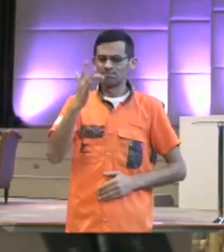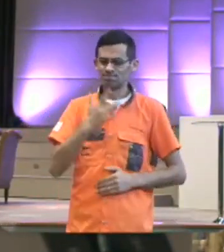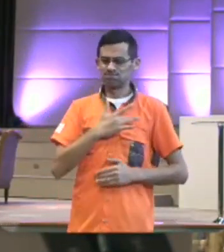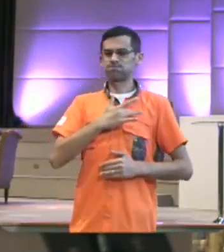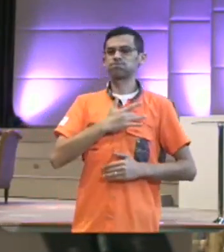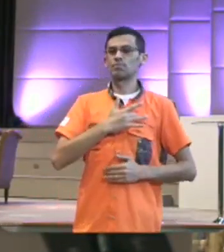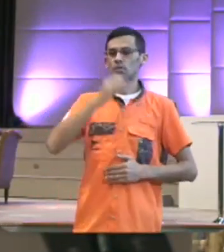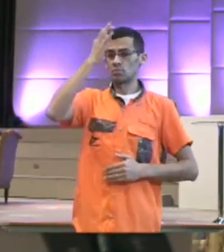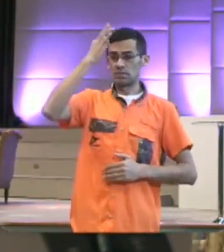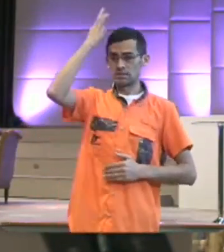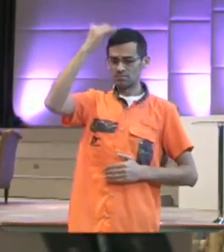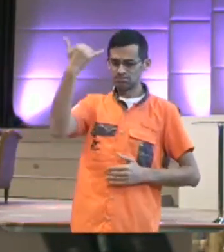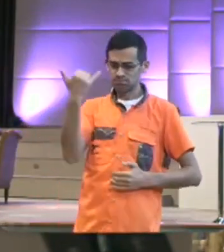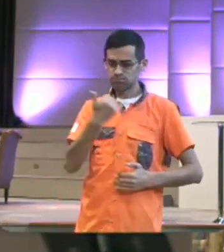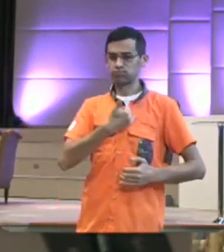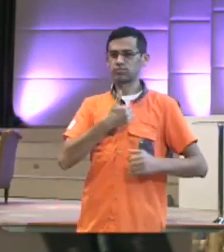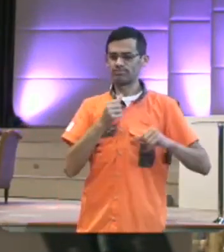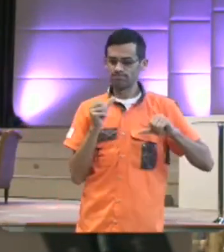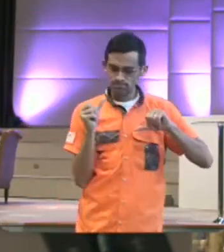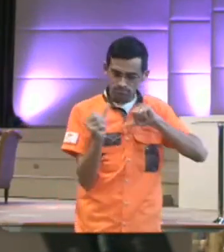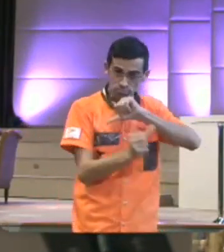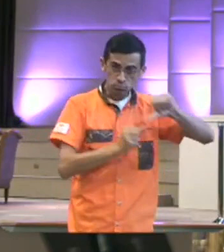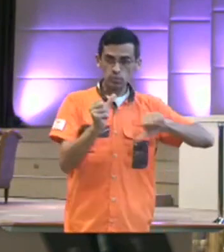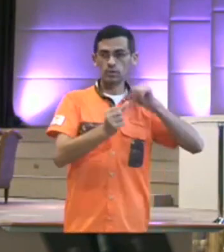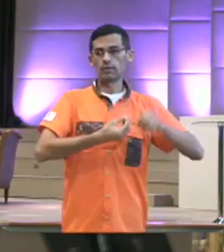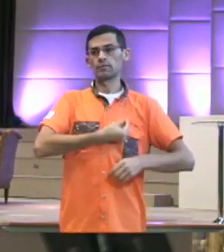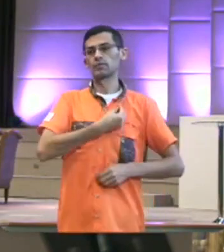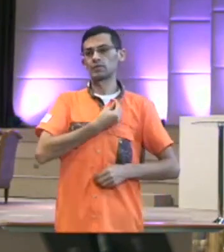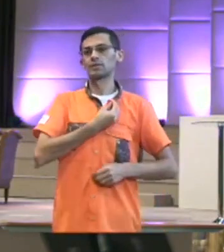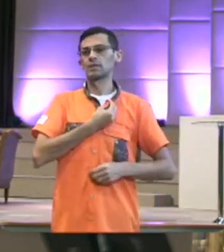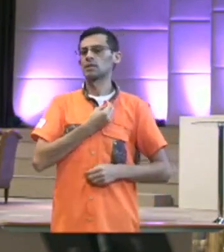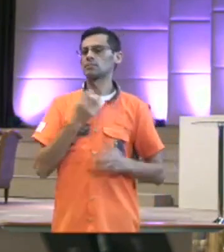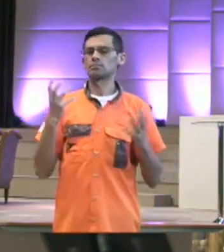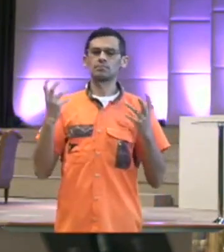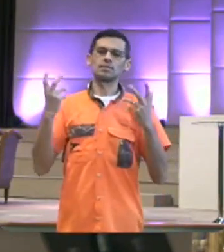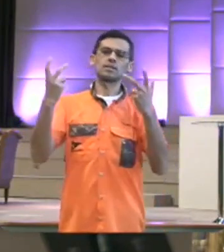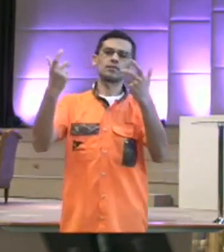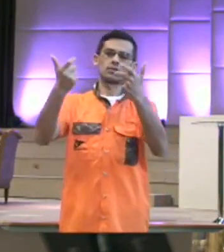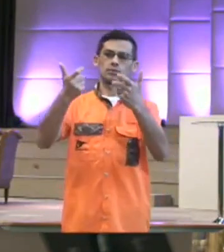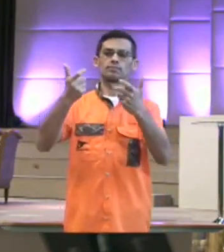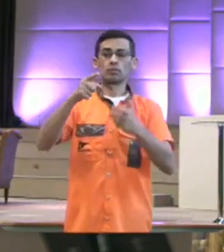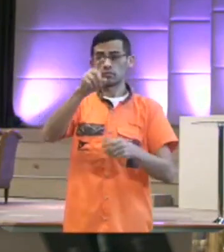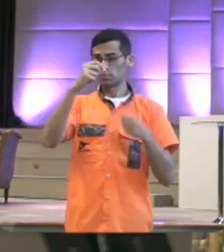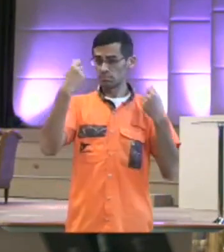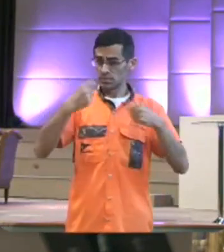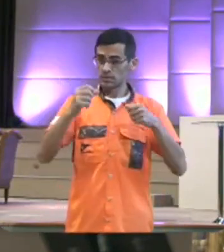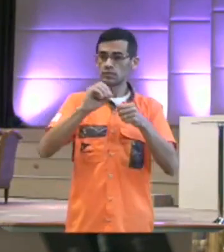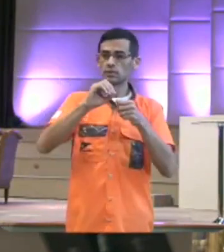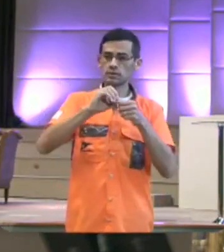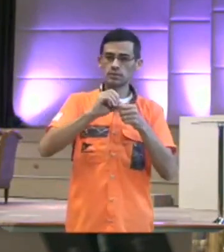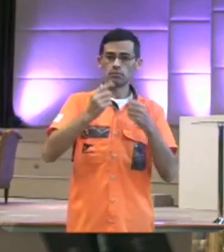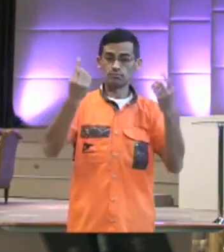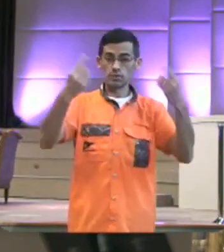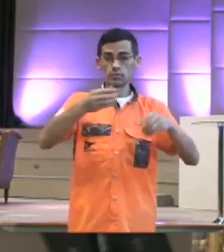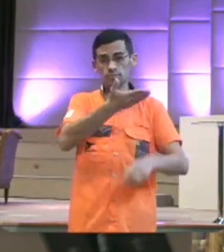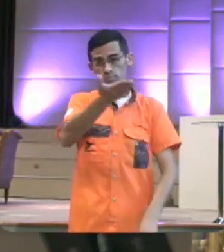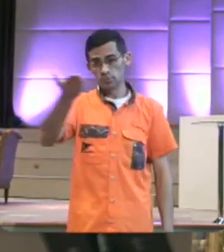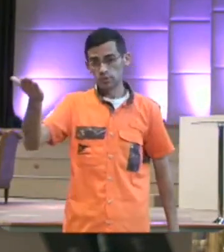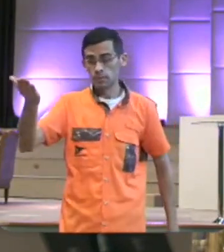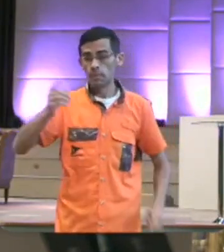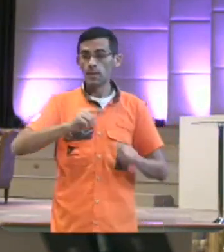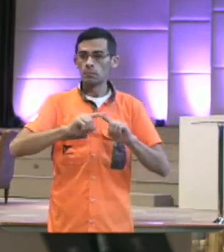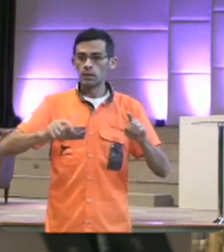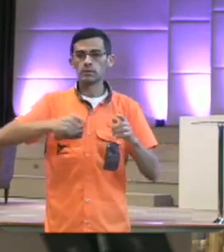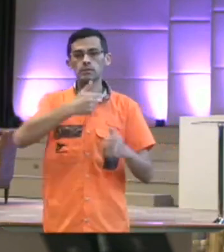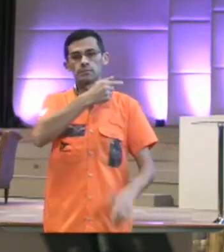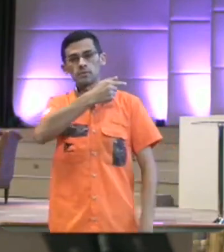quebrantamento, o Espírito de Deus começa a mexer com a vida da gente, é um negócio tremendo, tá? Então fica aí o desafio. E